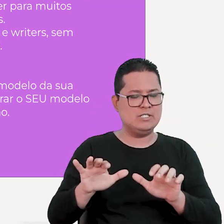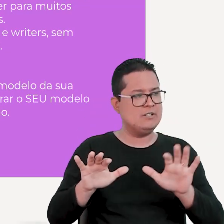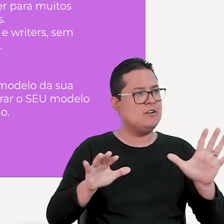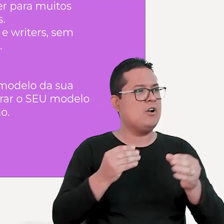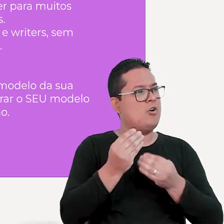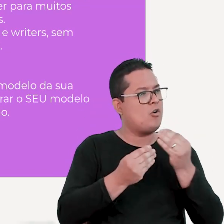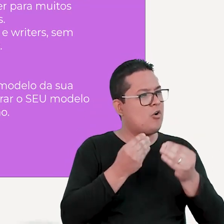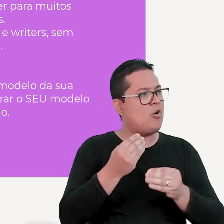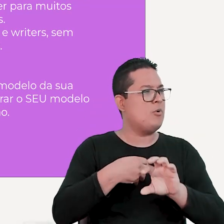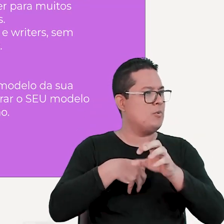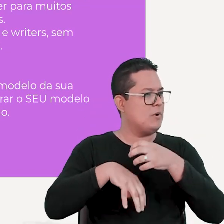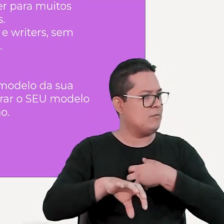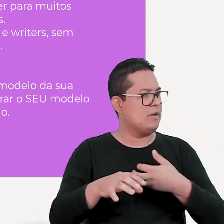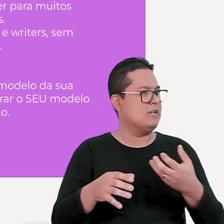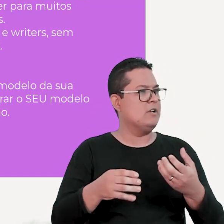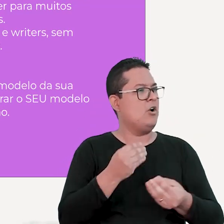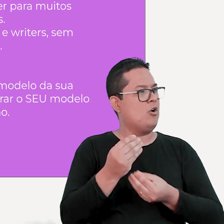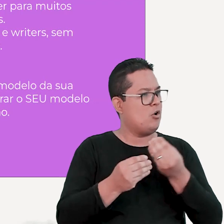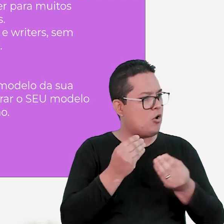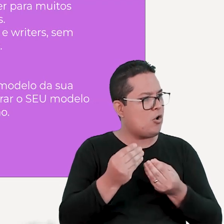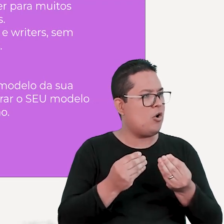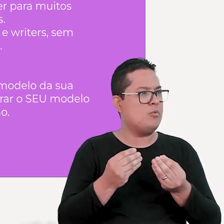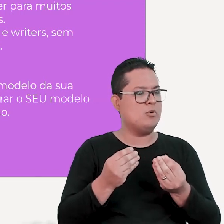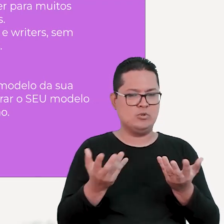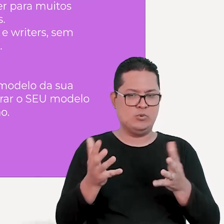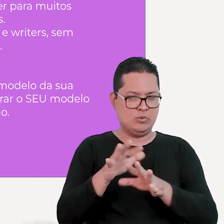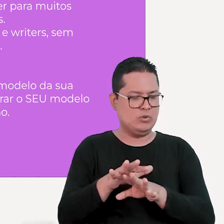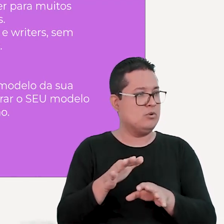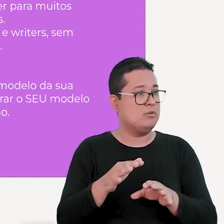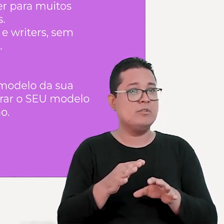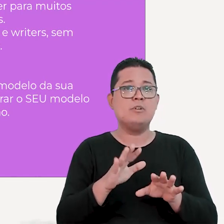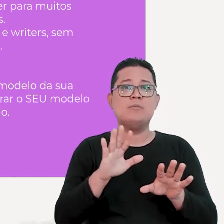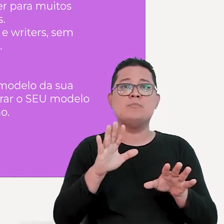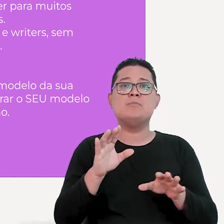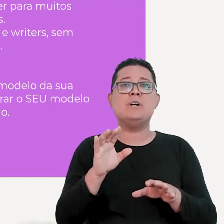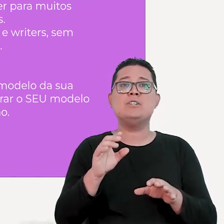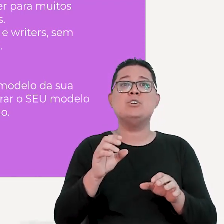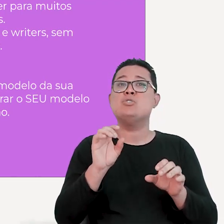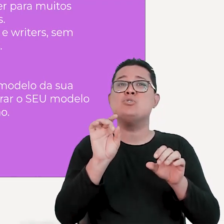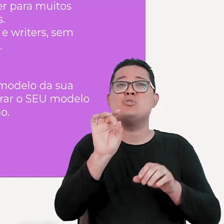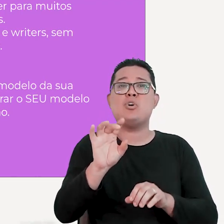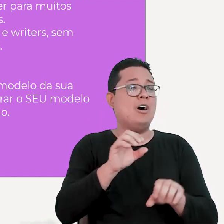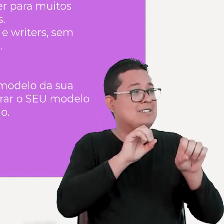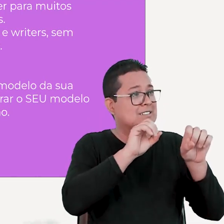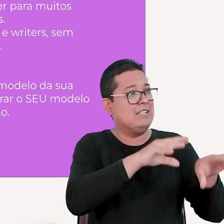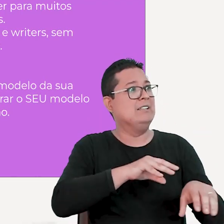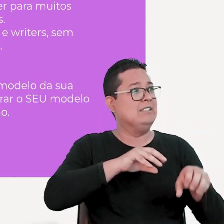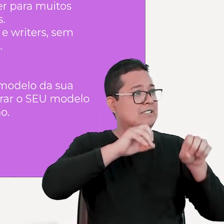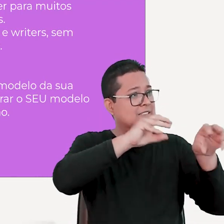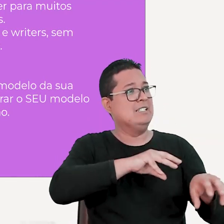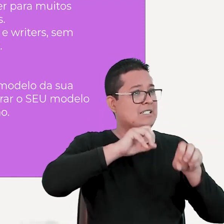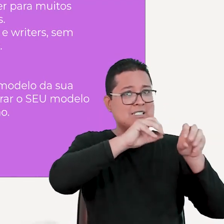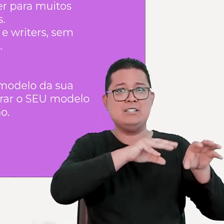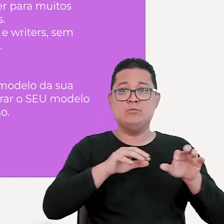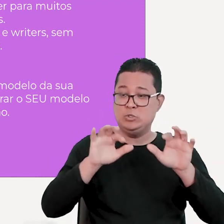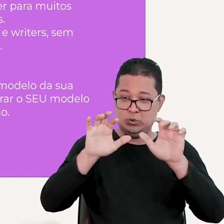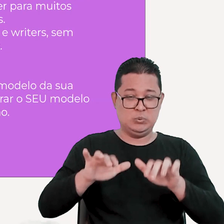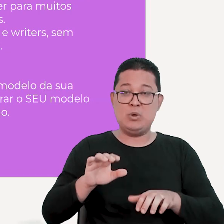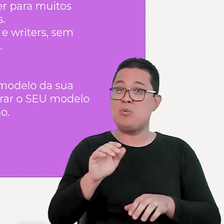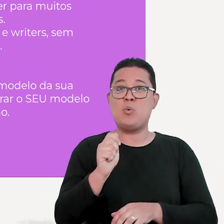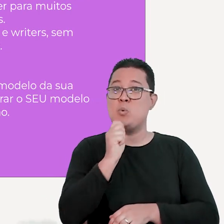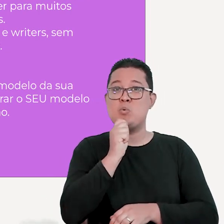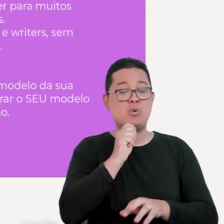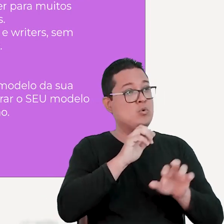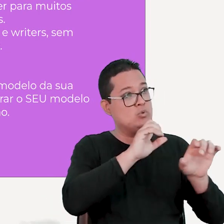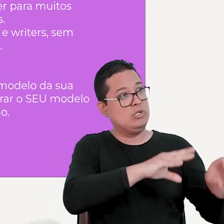de professor, mais de mentor, em vez de ser aquele executor de mão na massa. Existe também aquela